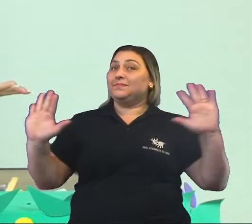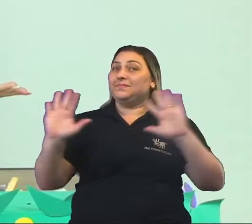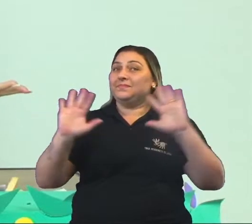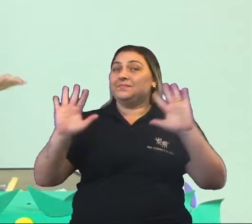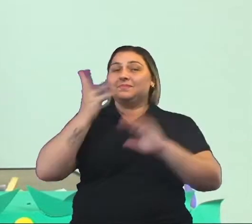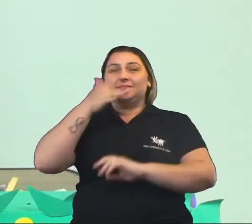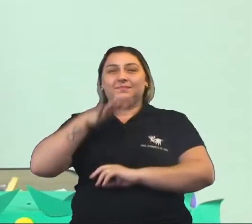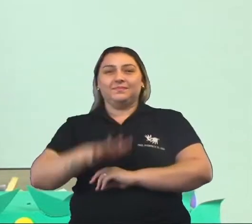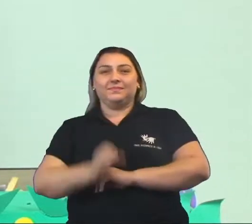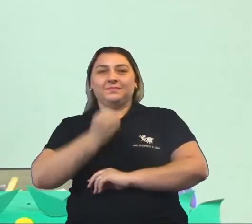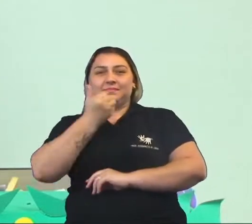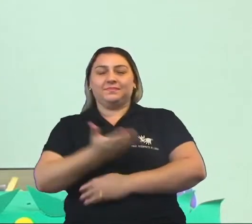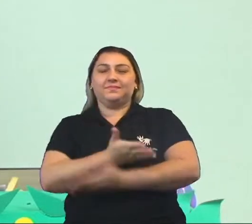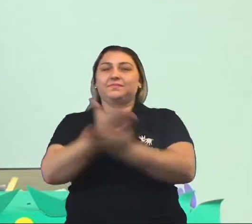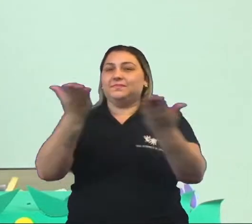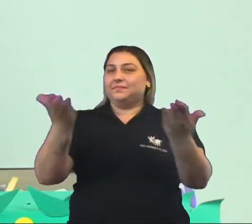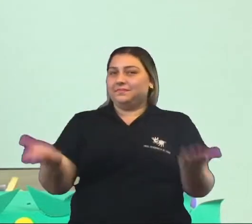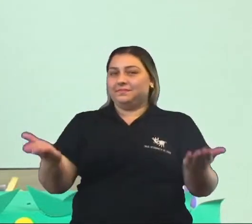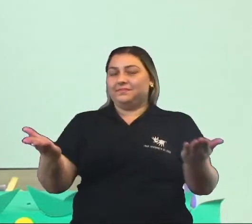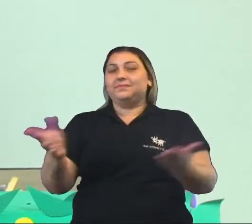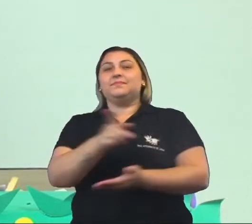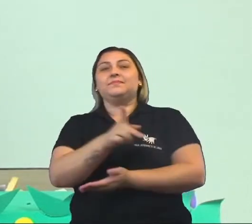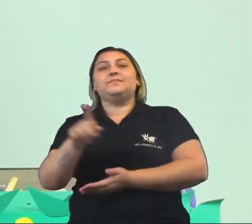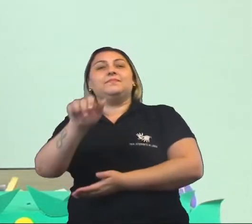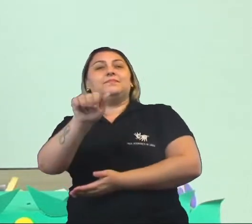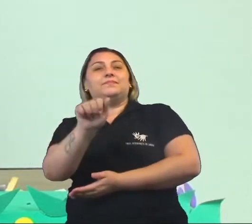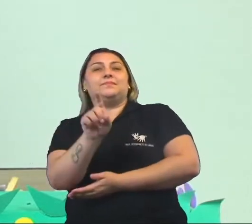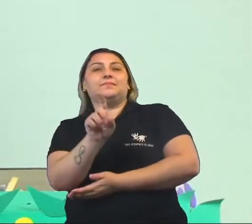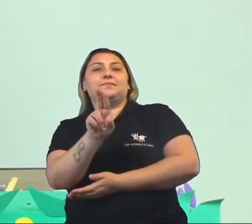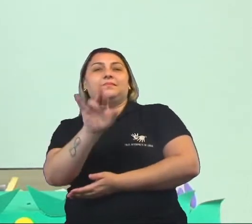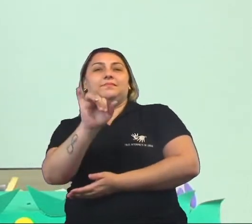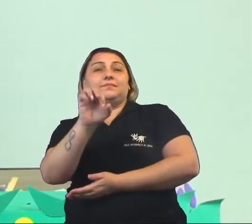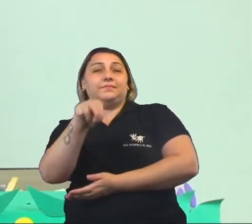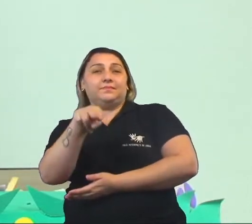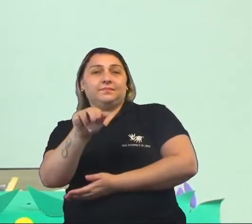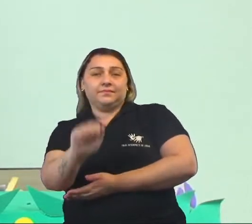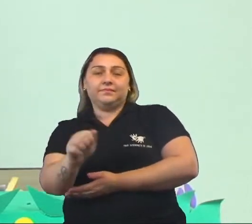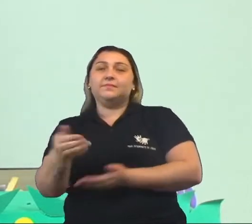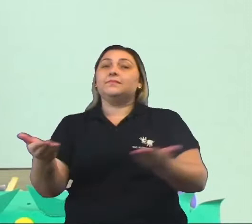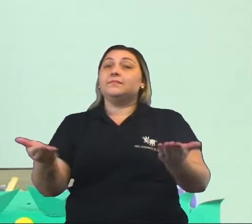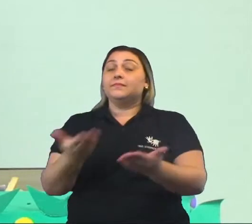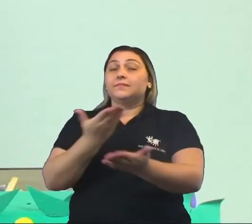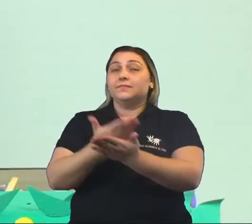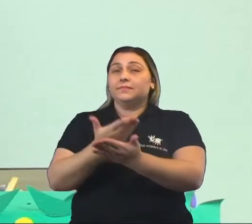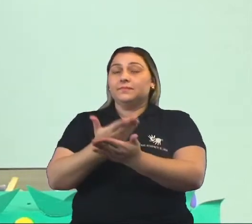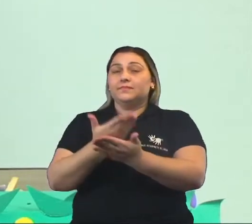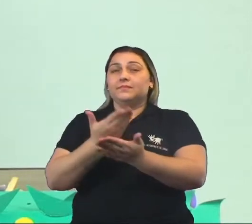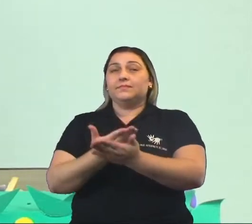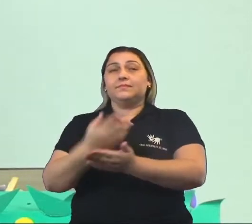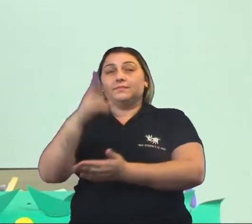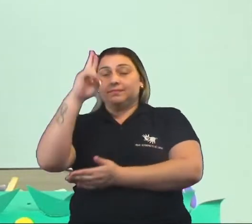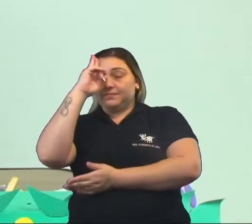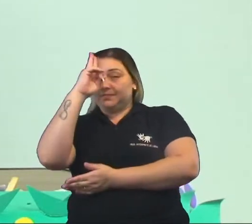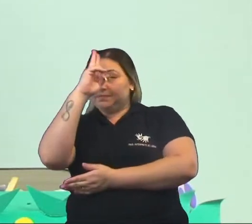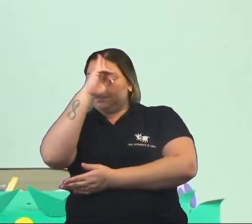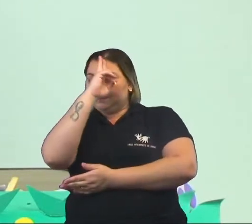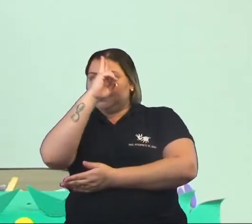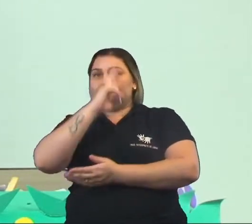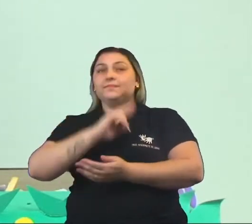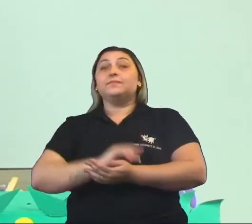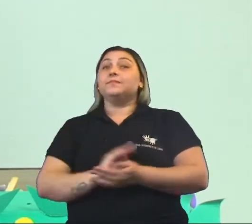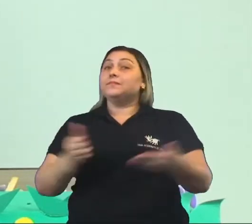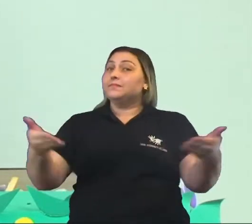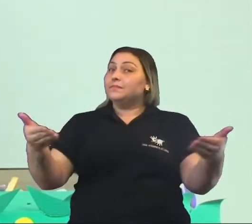Olá, crianças! Tudo bem com vocês? Sou a professora Adriana. Nossa aula de hoje é em História.